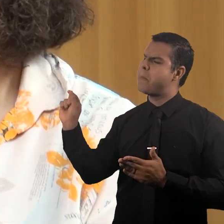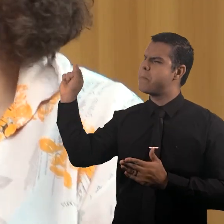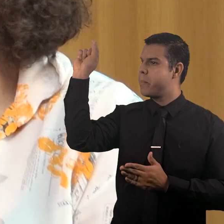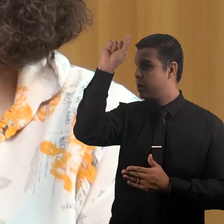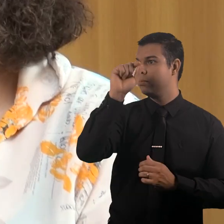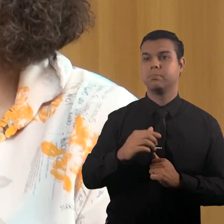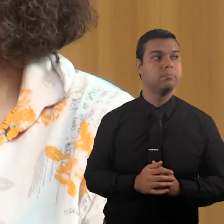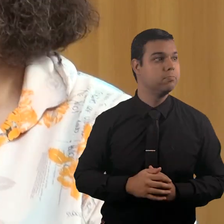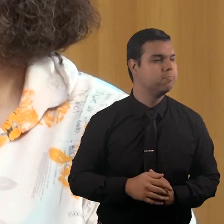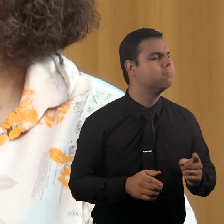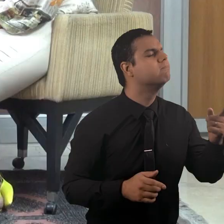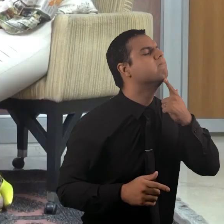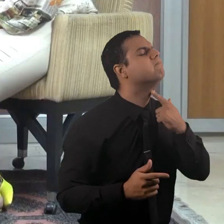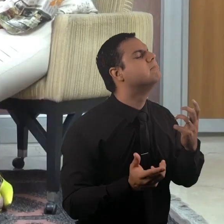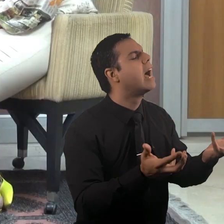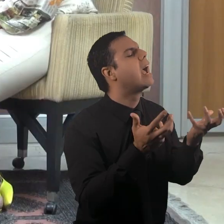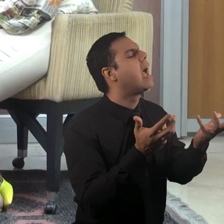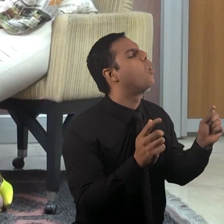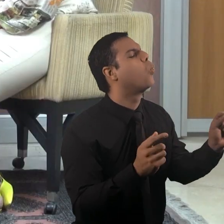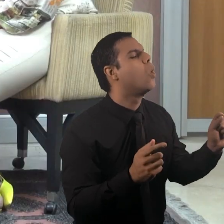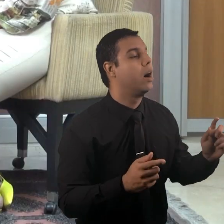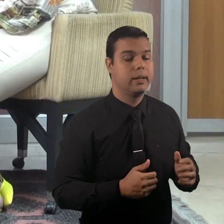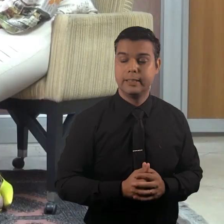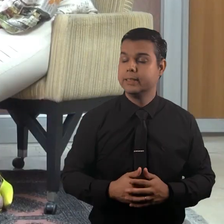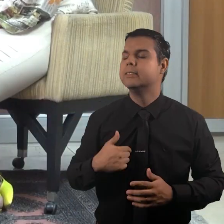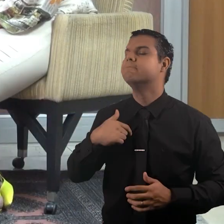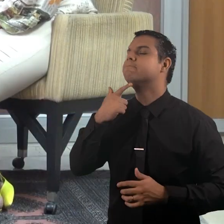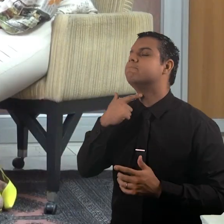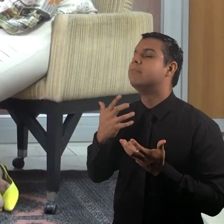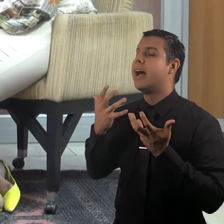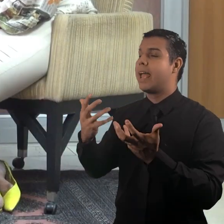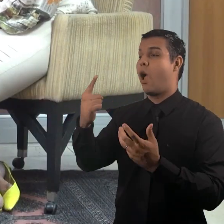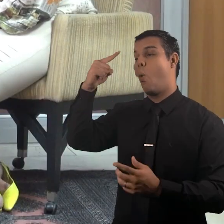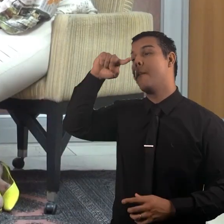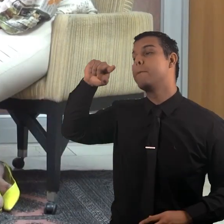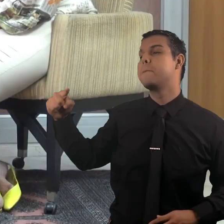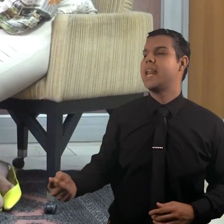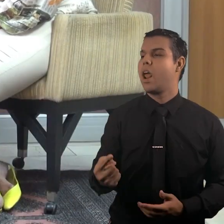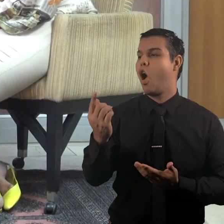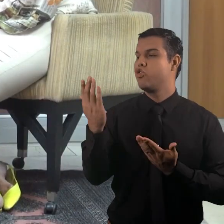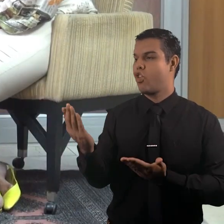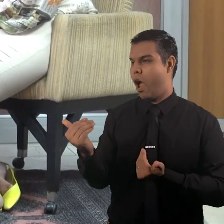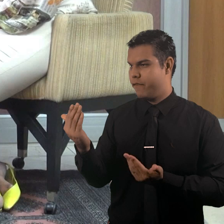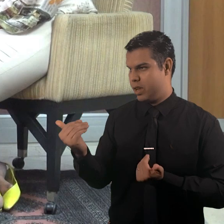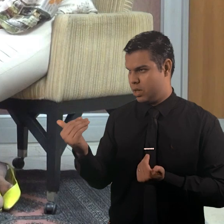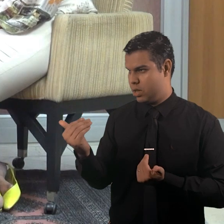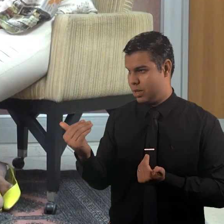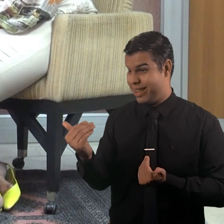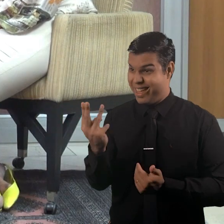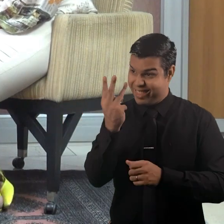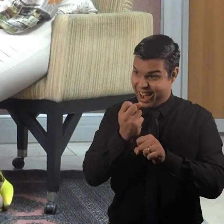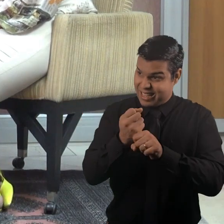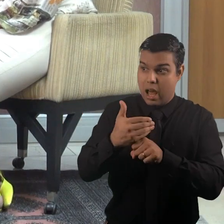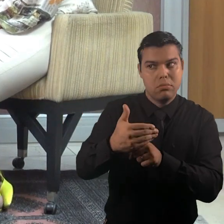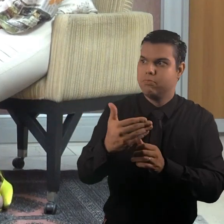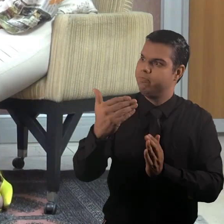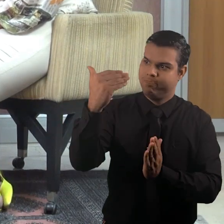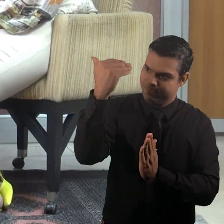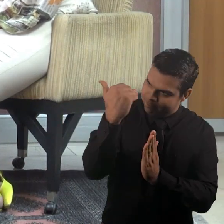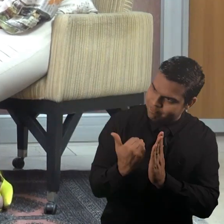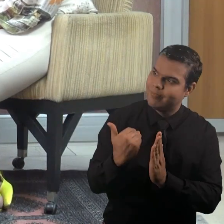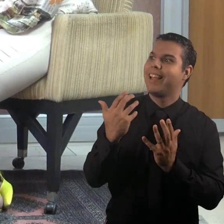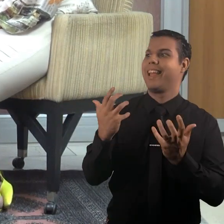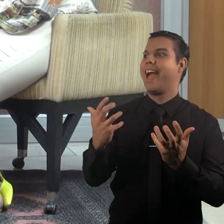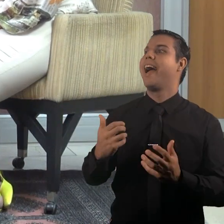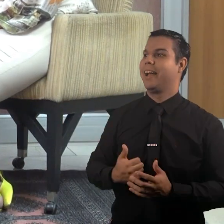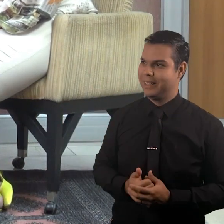inteiro, escolas no Brasil inteiro. Qual a expectativa que vocês têm? A expectativa é que a gente atinja mais de 1 milhão de jovens em muito menos do que